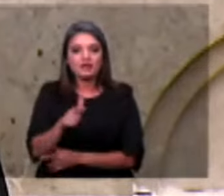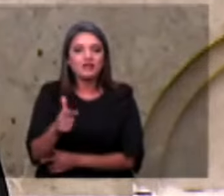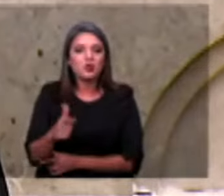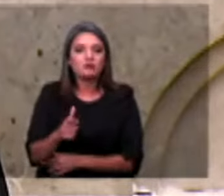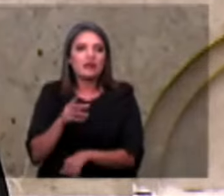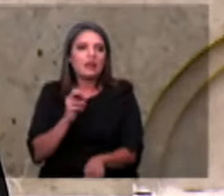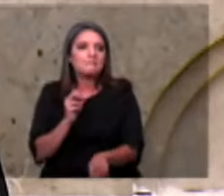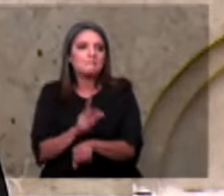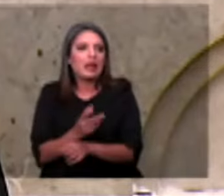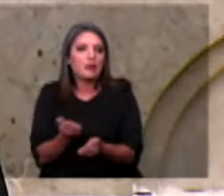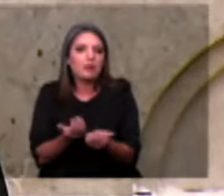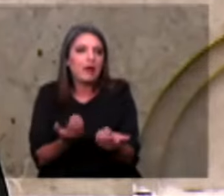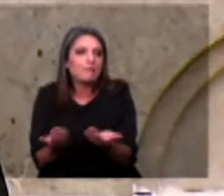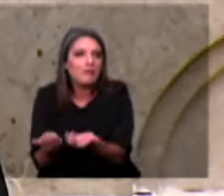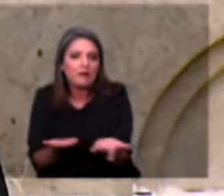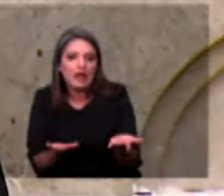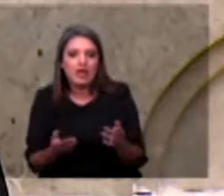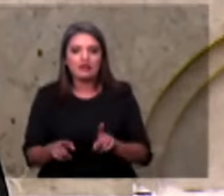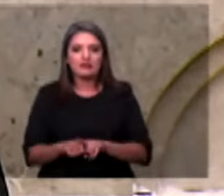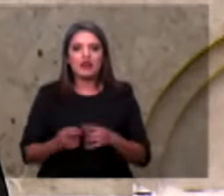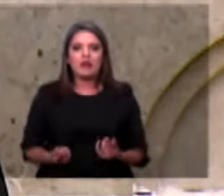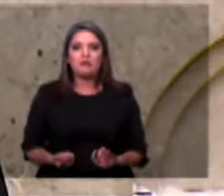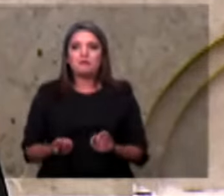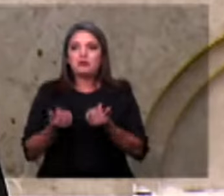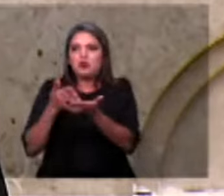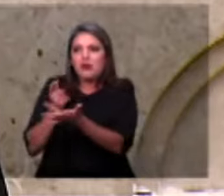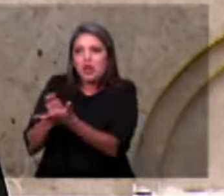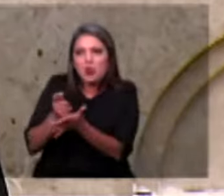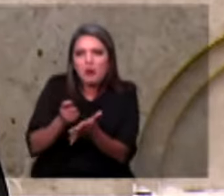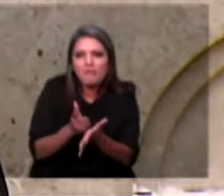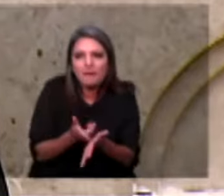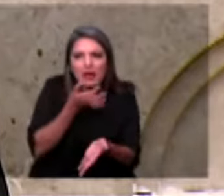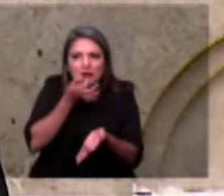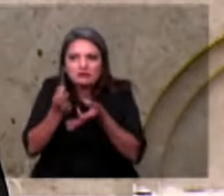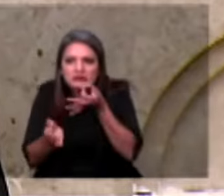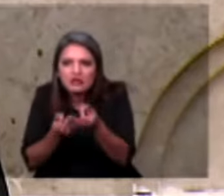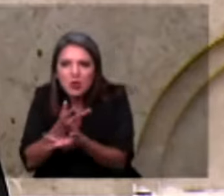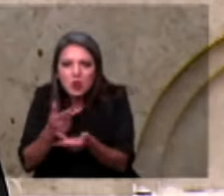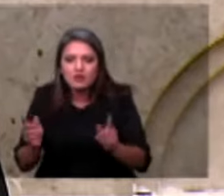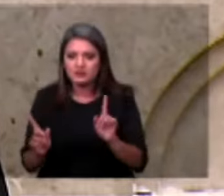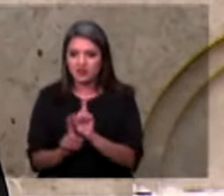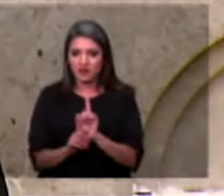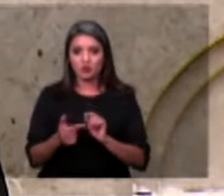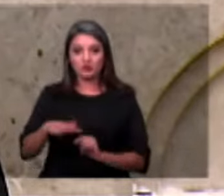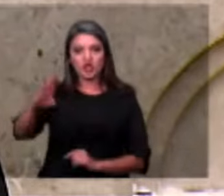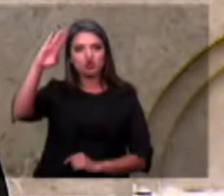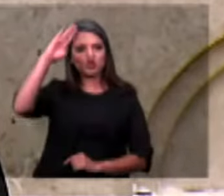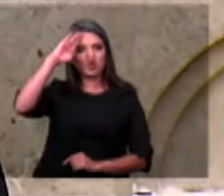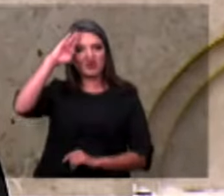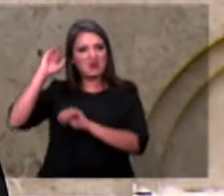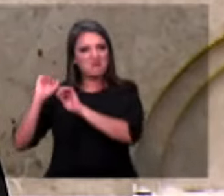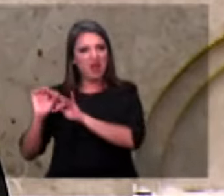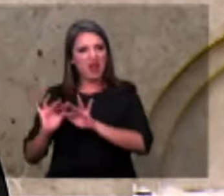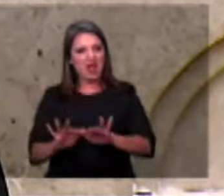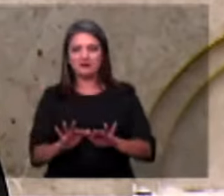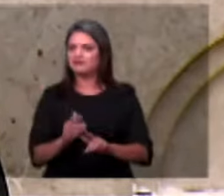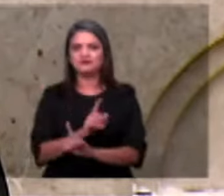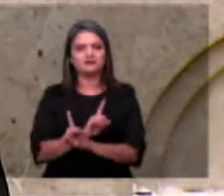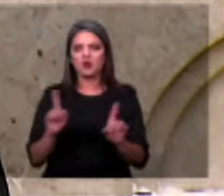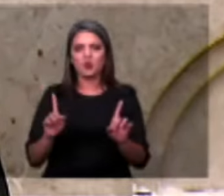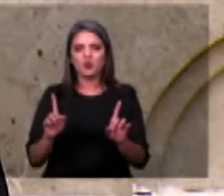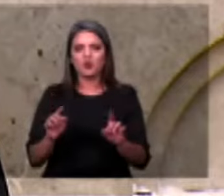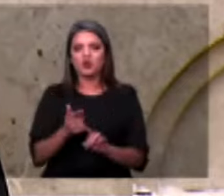dar, nem tem tesouros para comprar dedicações, não tem soldados para invadir estados, não